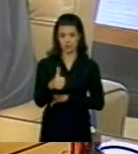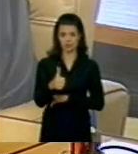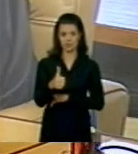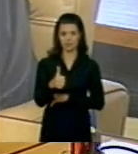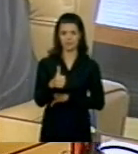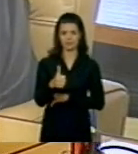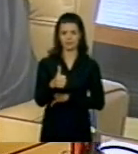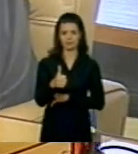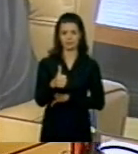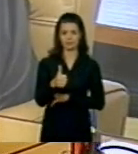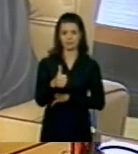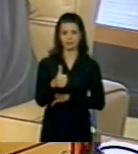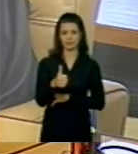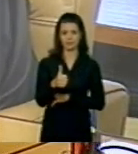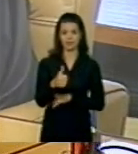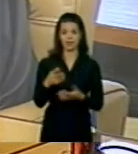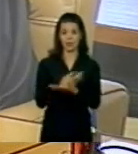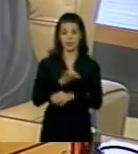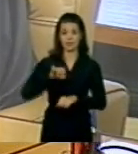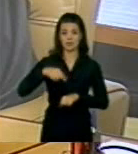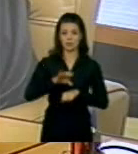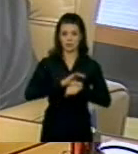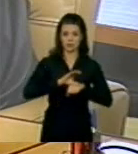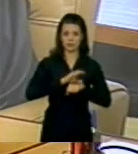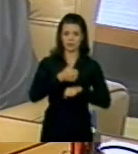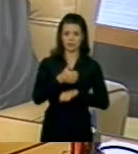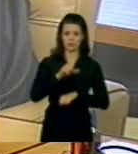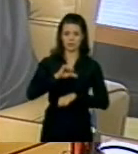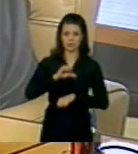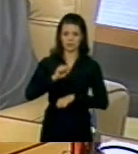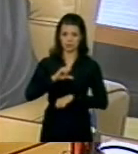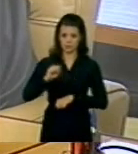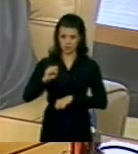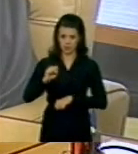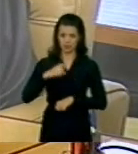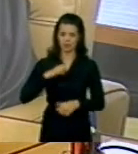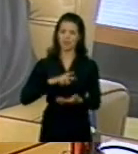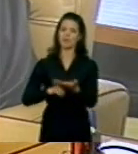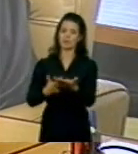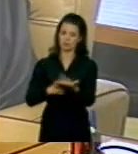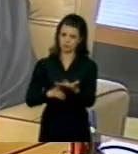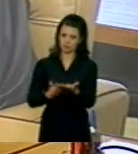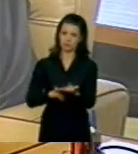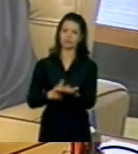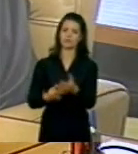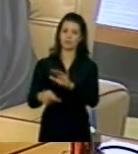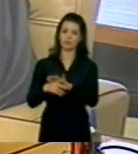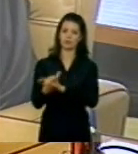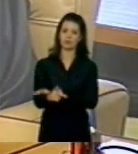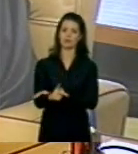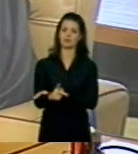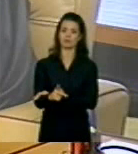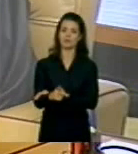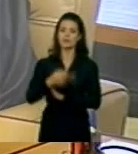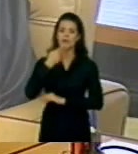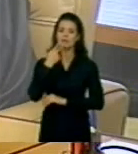sendo posterior à Constituição de 88, reclama interpretação conforme, ou seja, nos termos da parte autora, impõe o